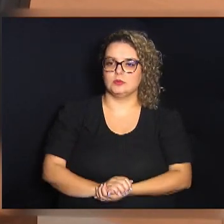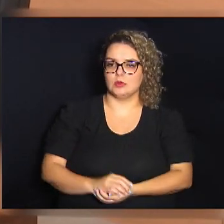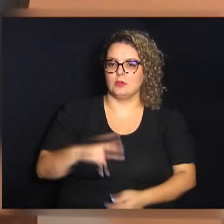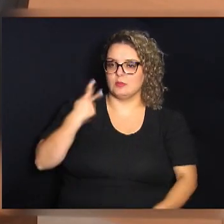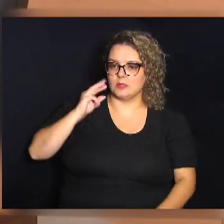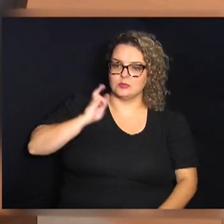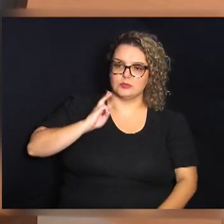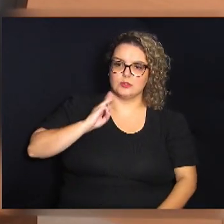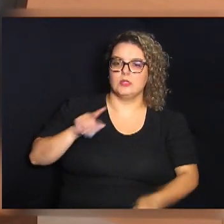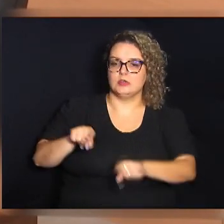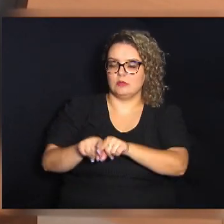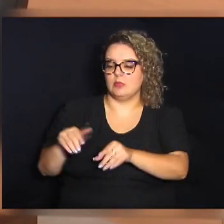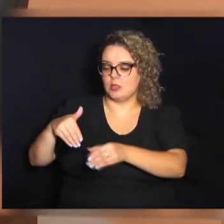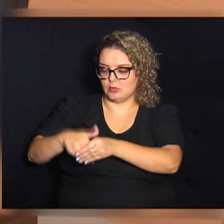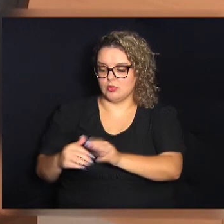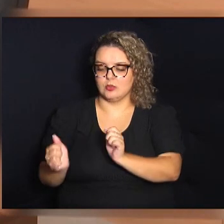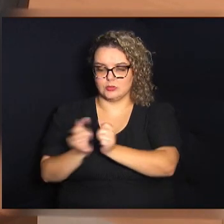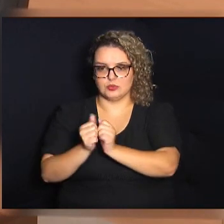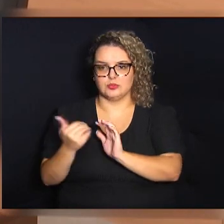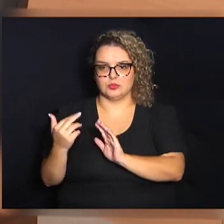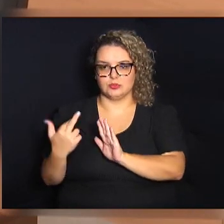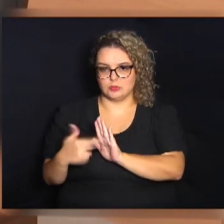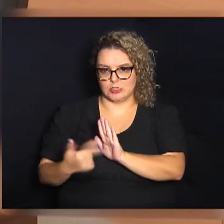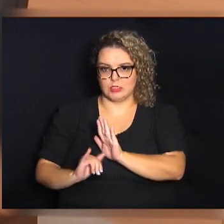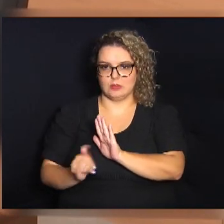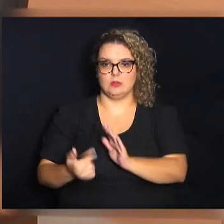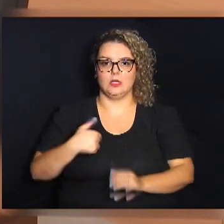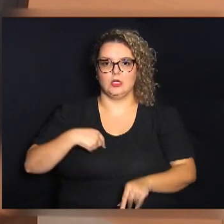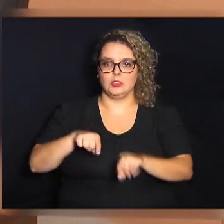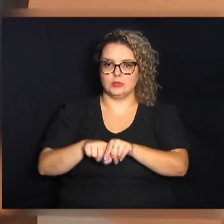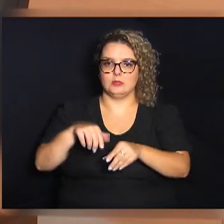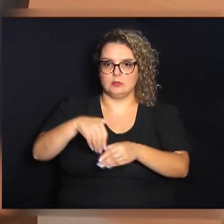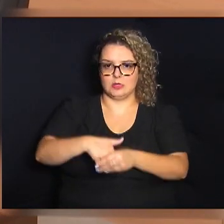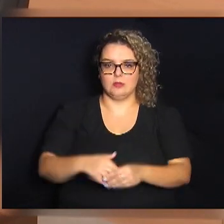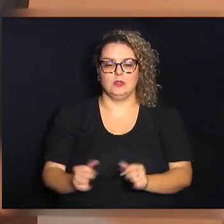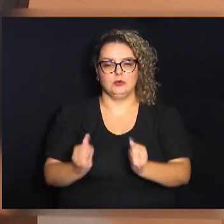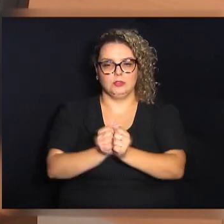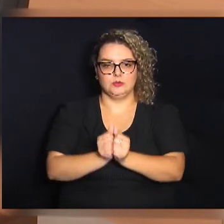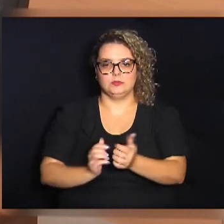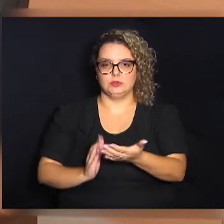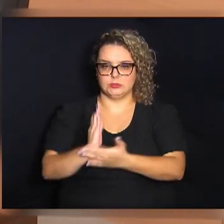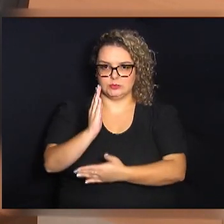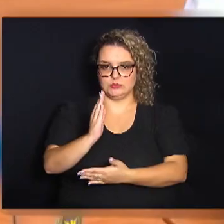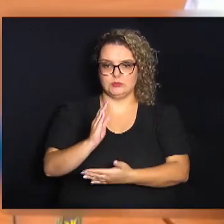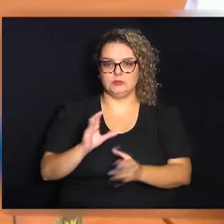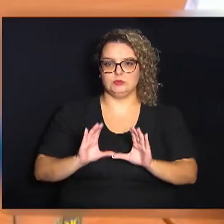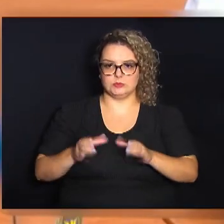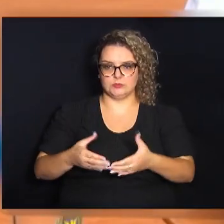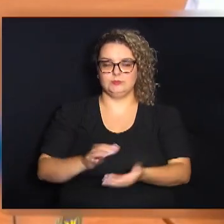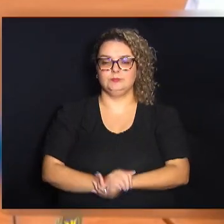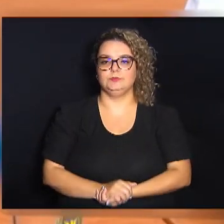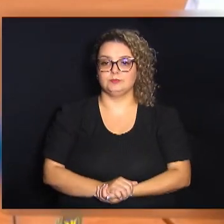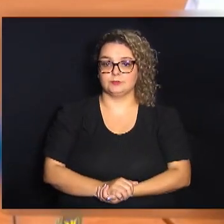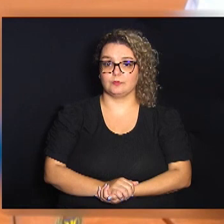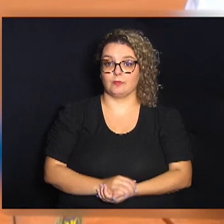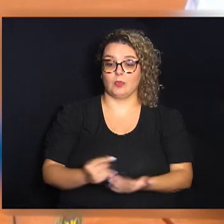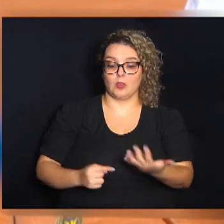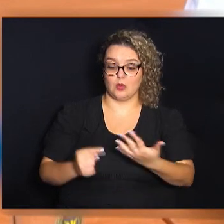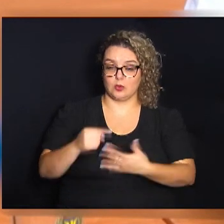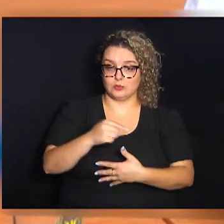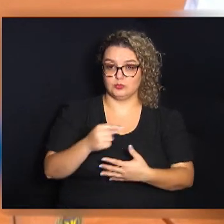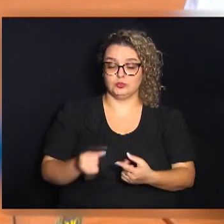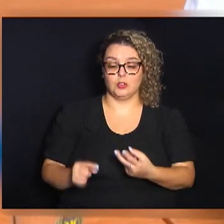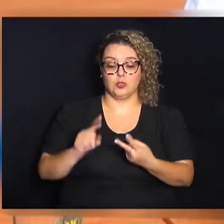Cílio? Também acompanho o relator, senhor presidente. Eu também acompanho, então está aprovado pela comissão. Os itens 2